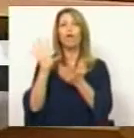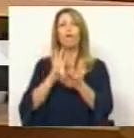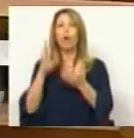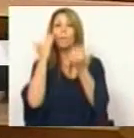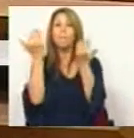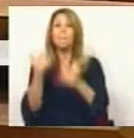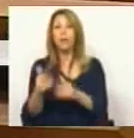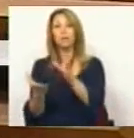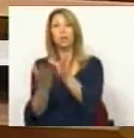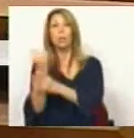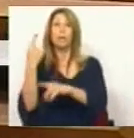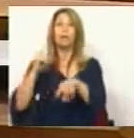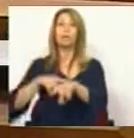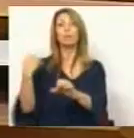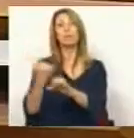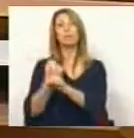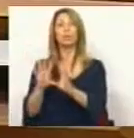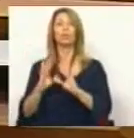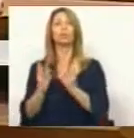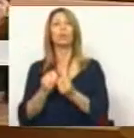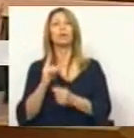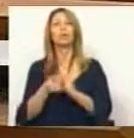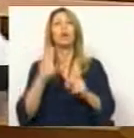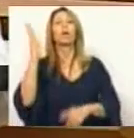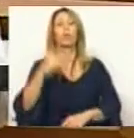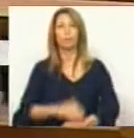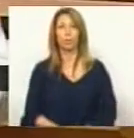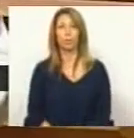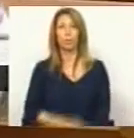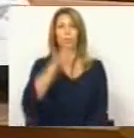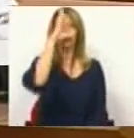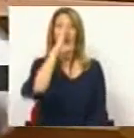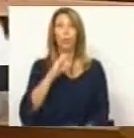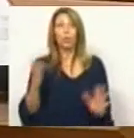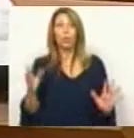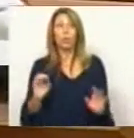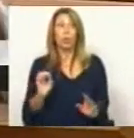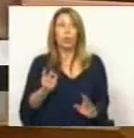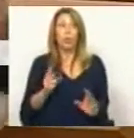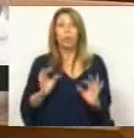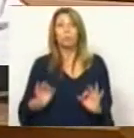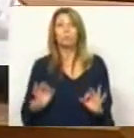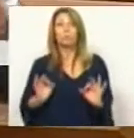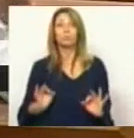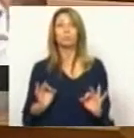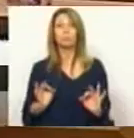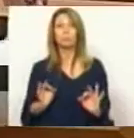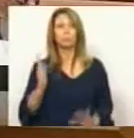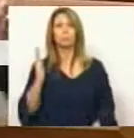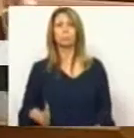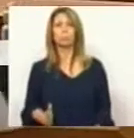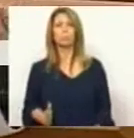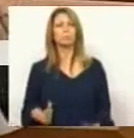recuperação do tempo de serviço prestado. Só que o que é que aconteceu? O Governo tornou-se, ou foi, completamente